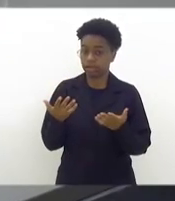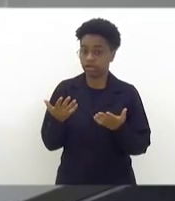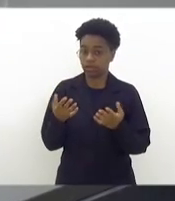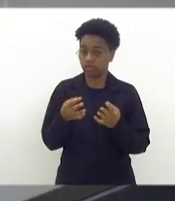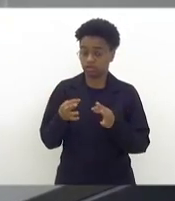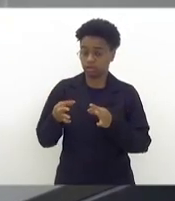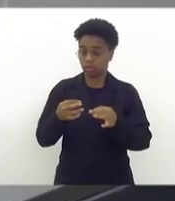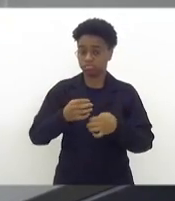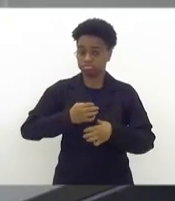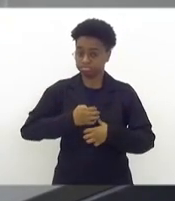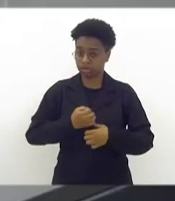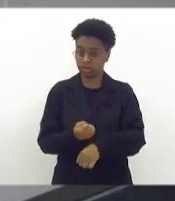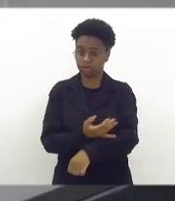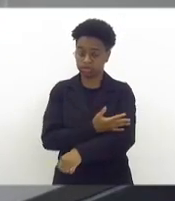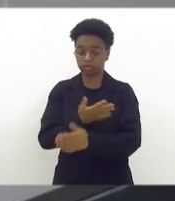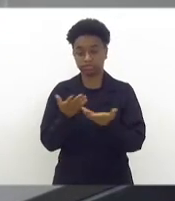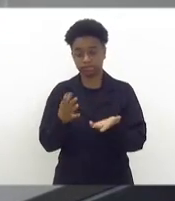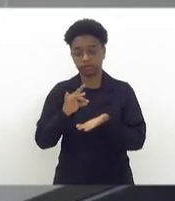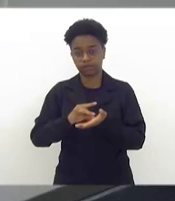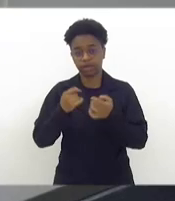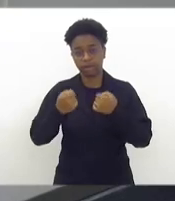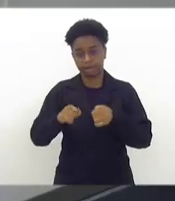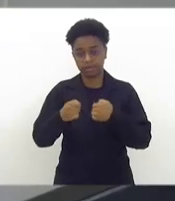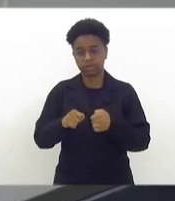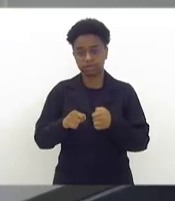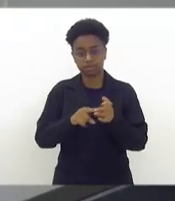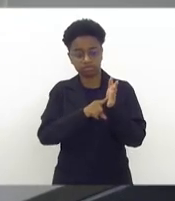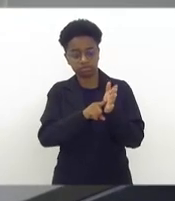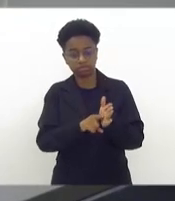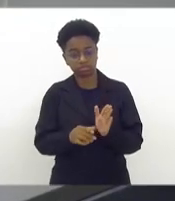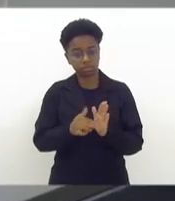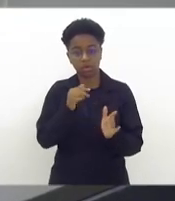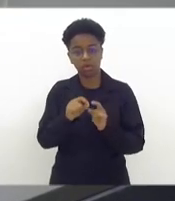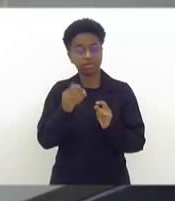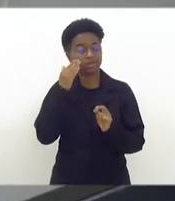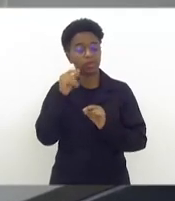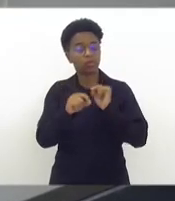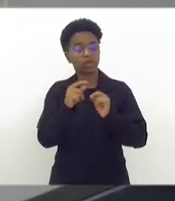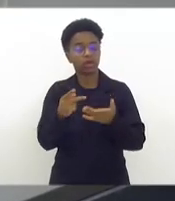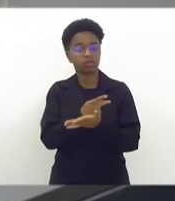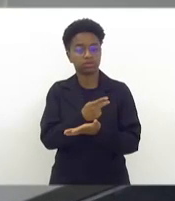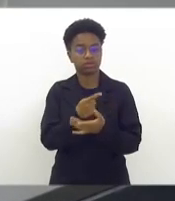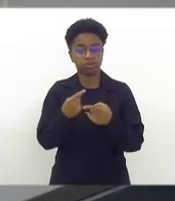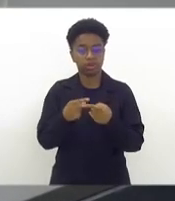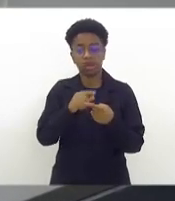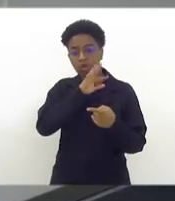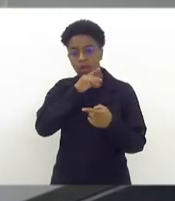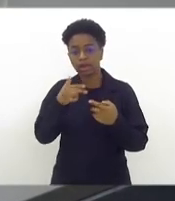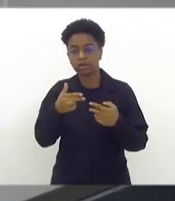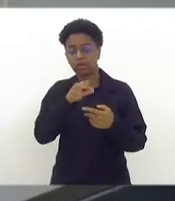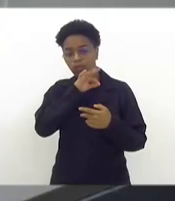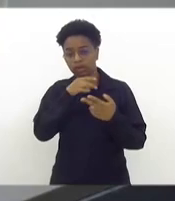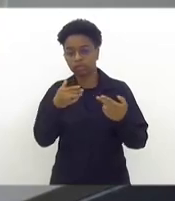muito grande e aí necessário fazer a autópsia do animal para saber que diabo aconteceu, um animal chega com vida e